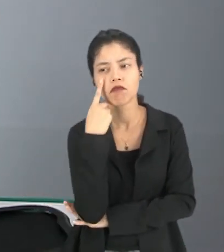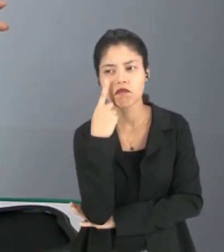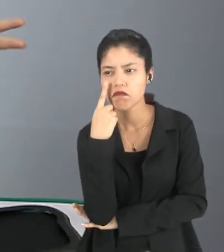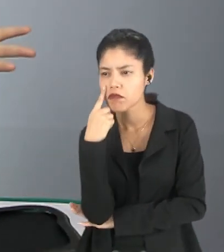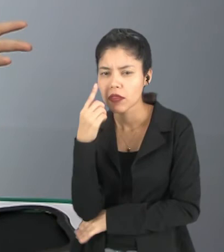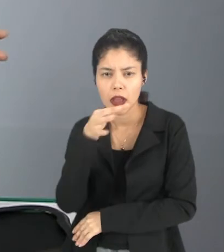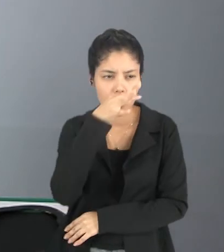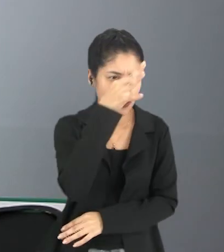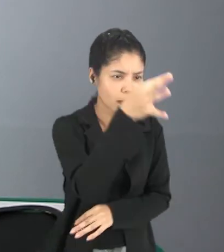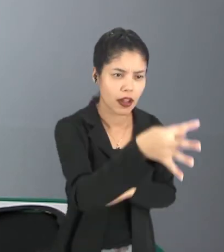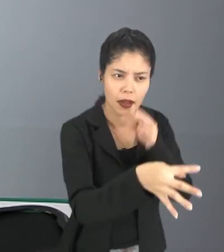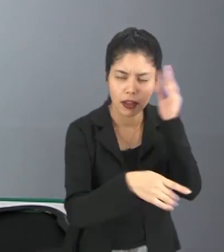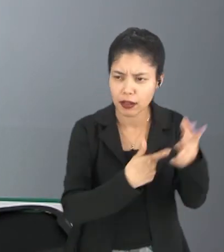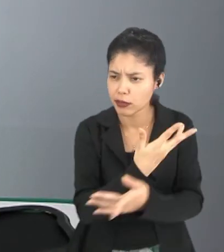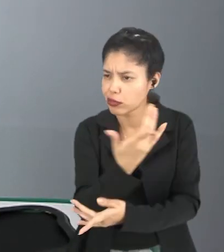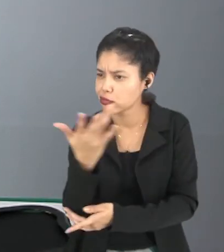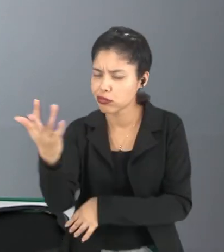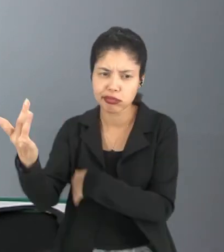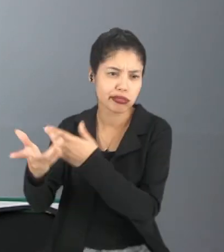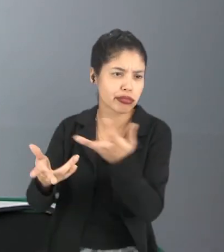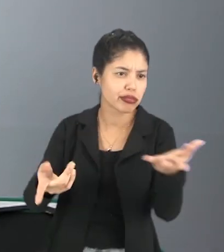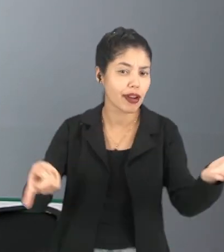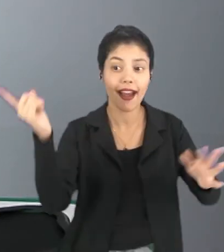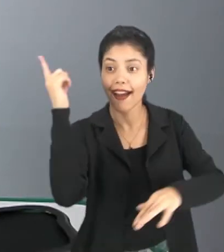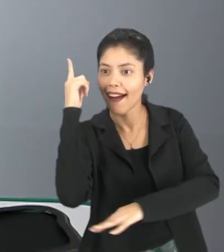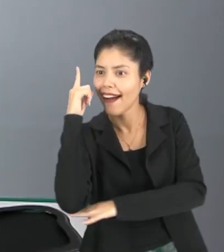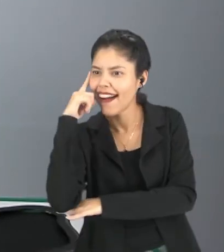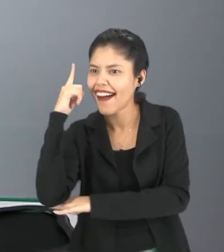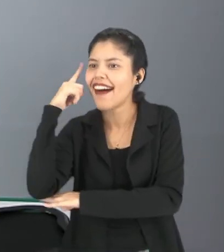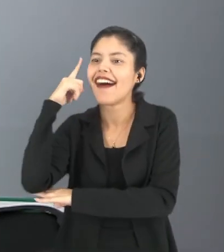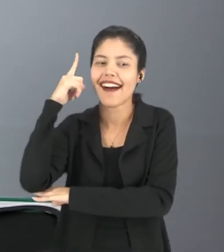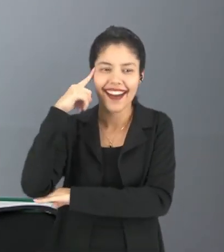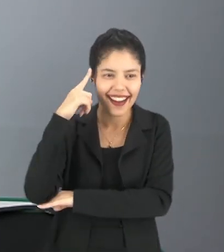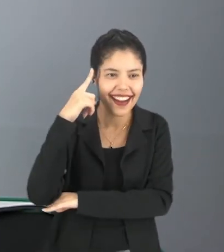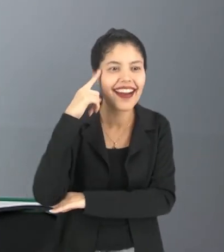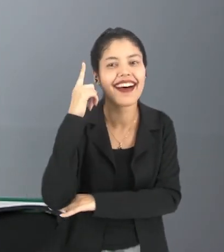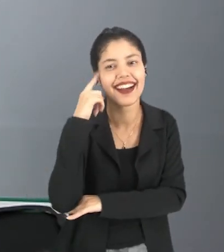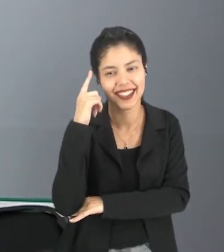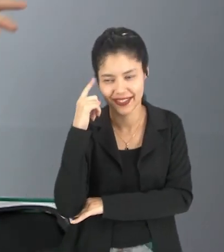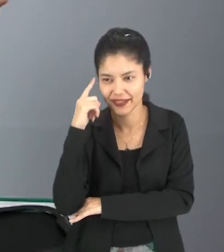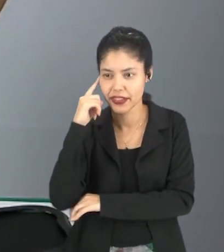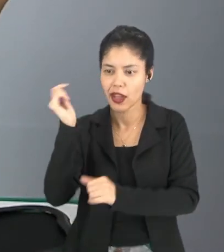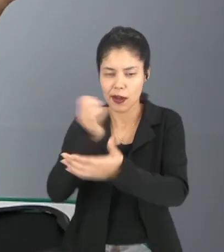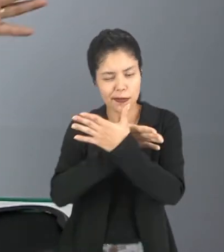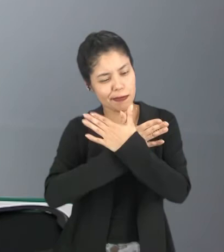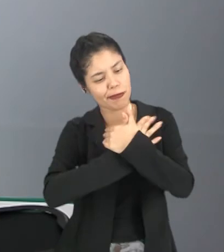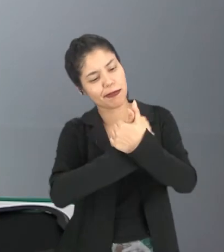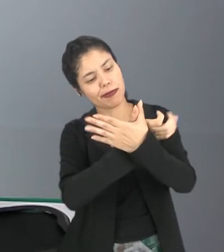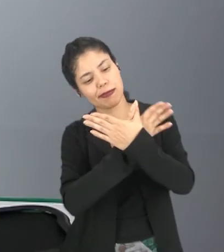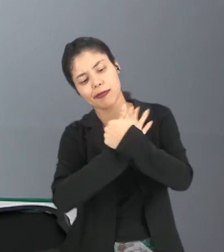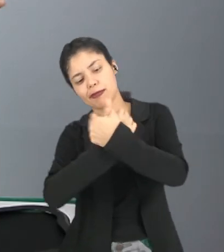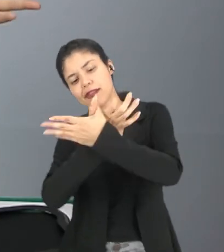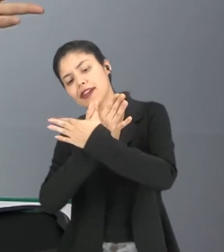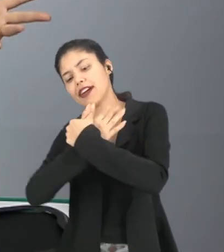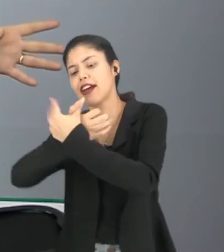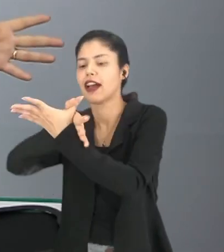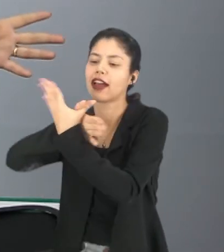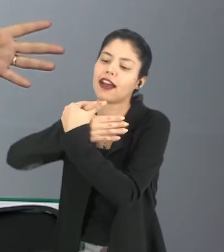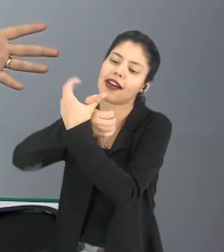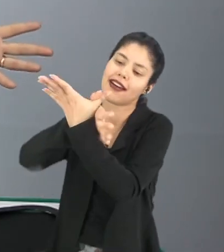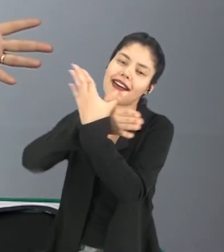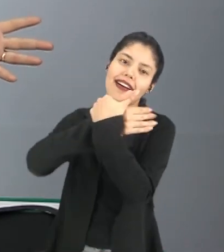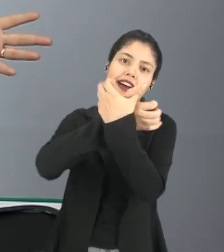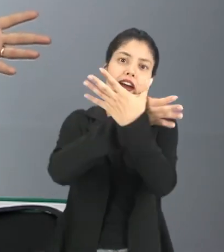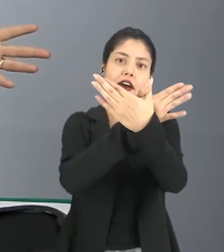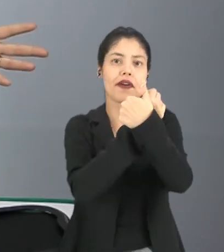borboletas brincando. Aí ele pensou, eu sinto que elas voam e elas trazem alguma